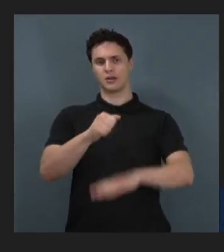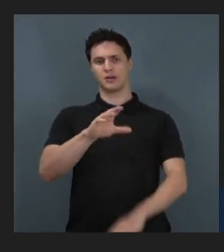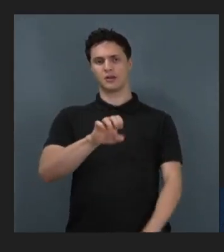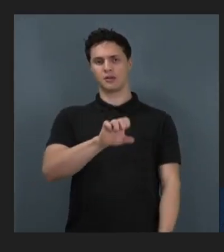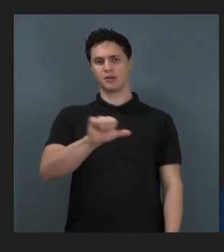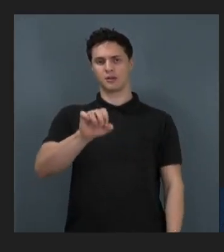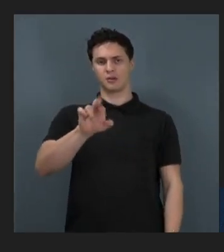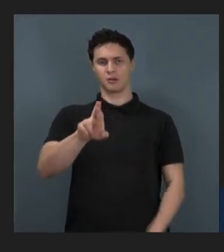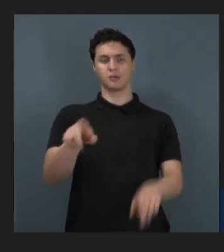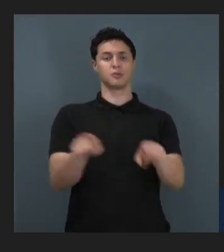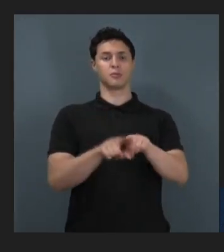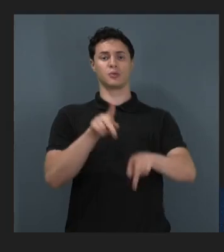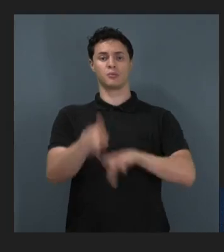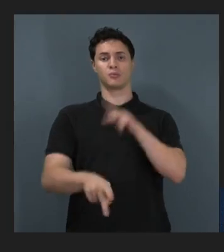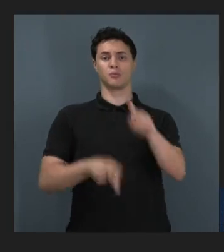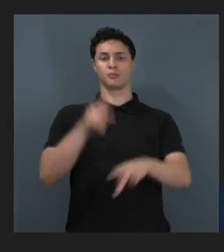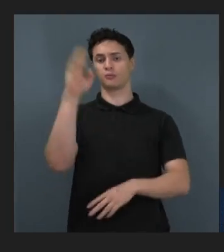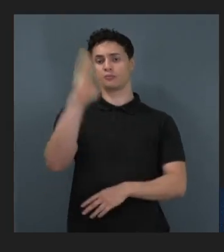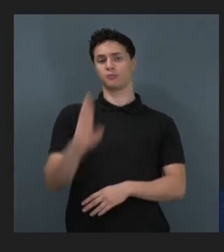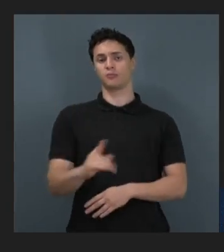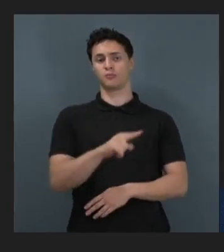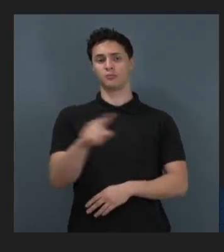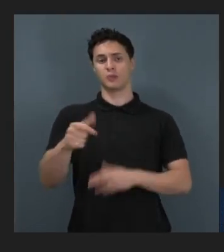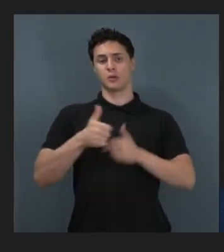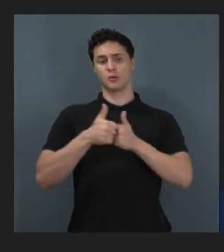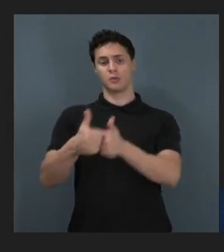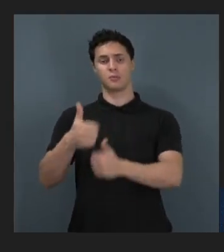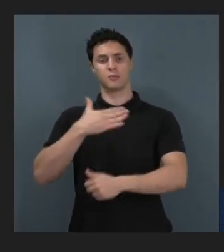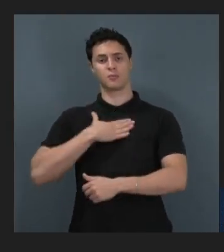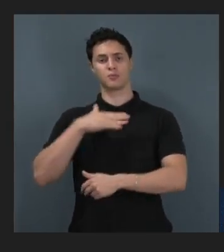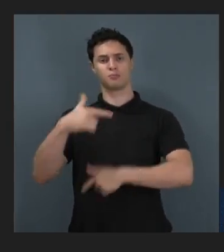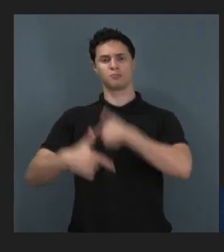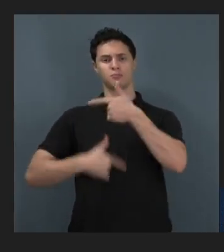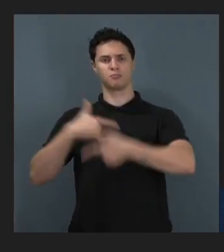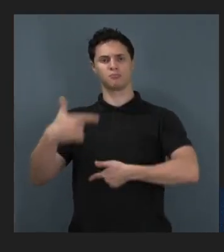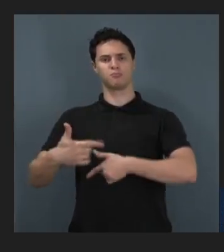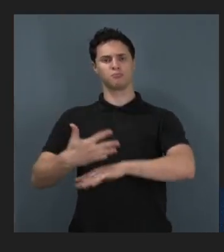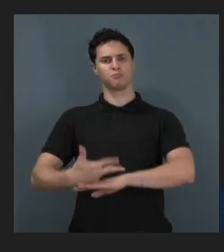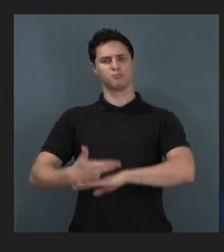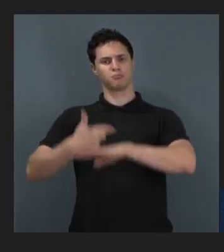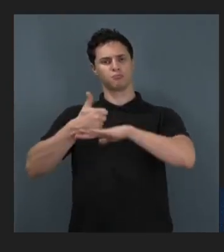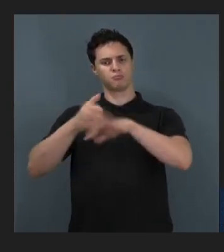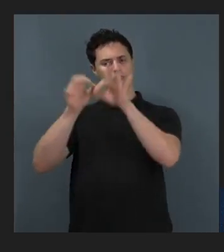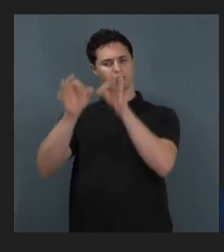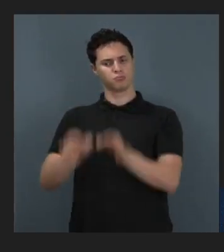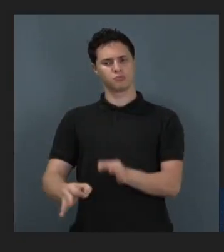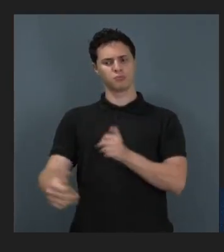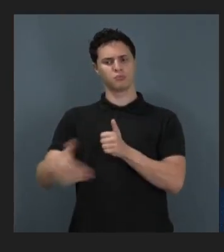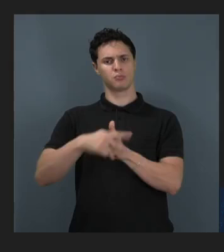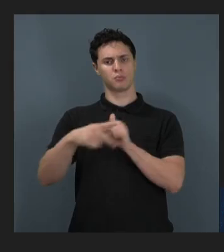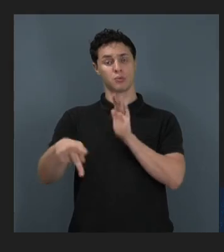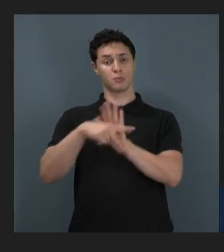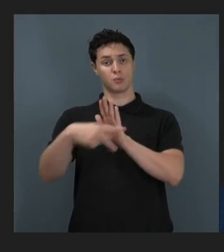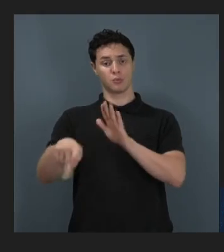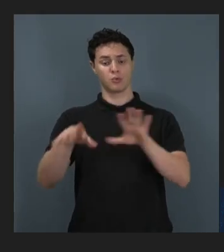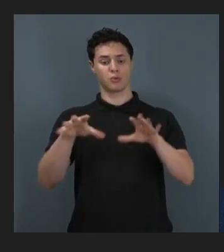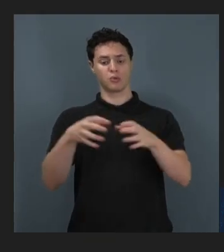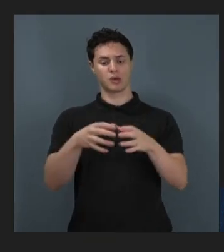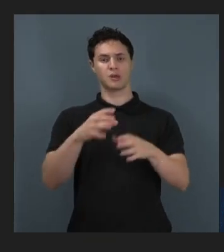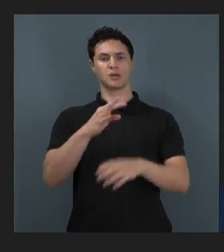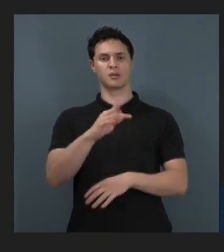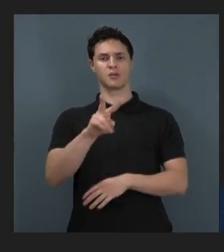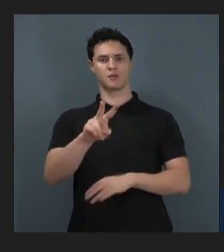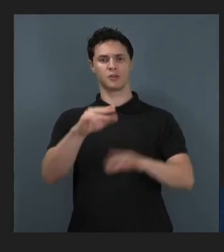também as brasileiras e os brasileiros que nos acompanham pelo trabalho sempre muito correto da equipe da TV Senado,